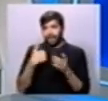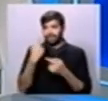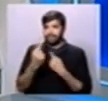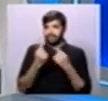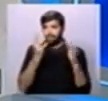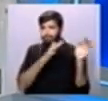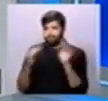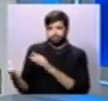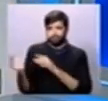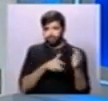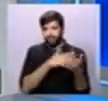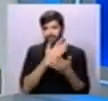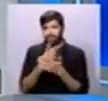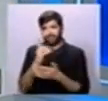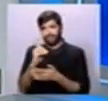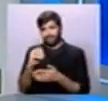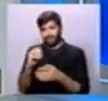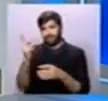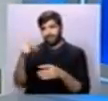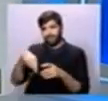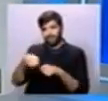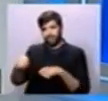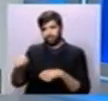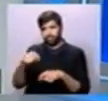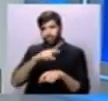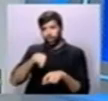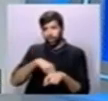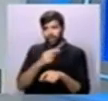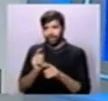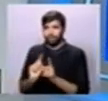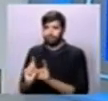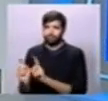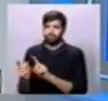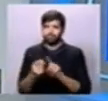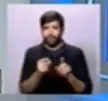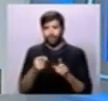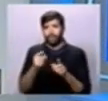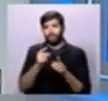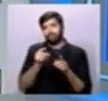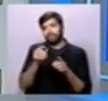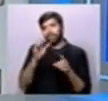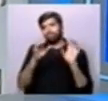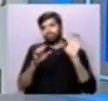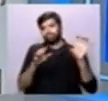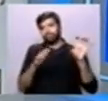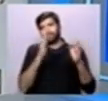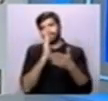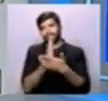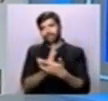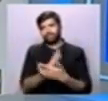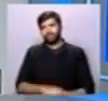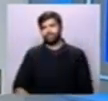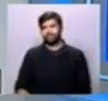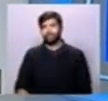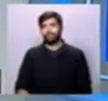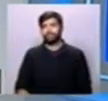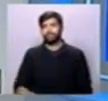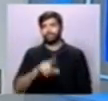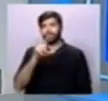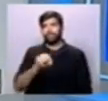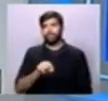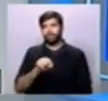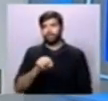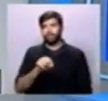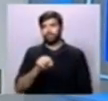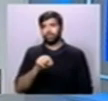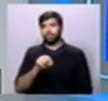até 60 km por hora e roda gradualmente para noroeste no grupo ocidental e central. Também temos